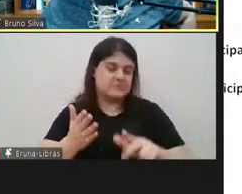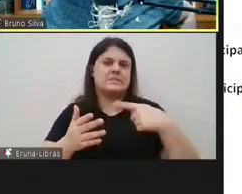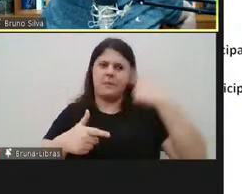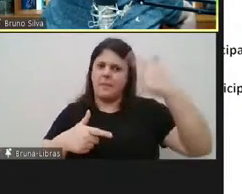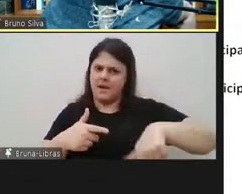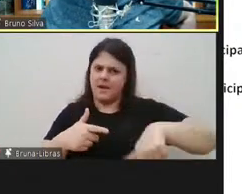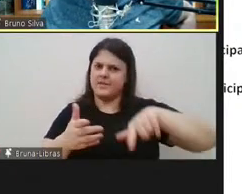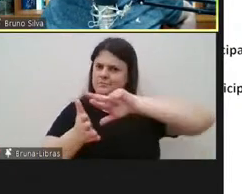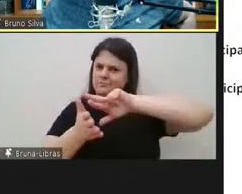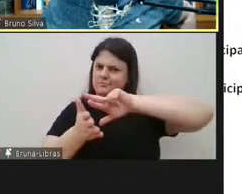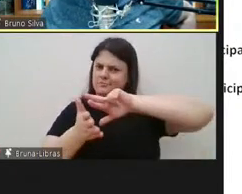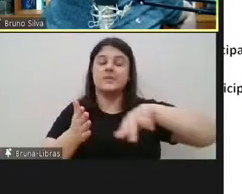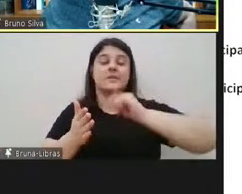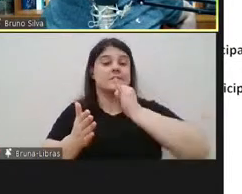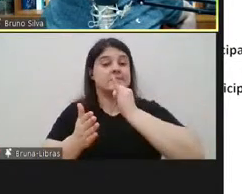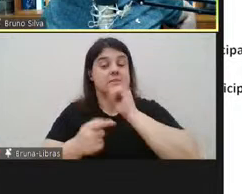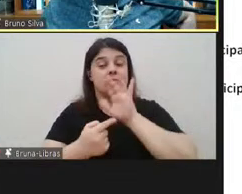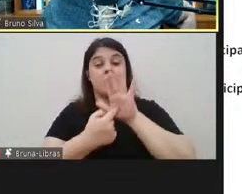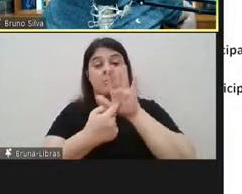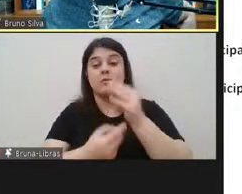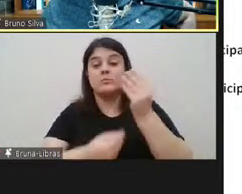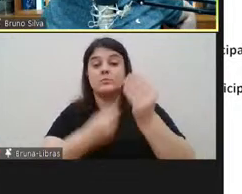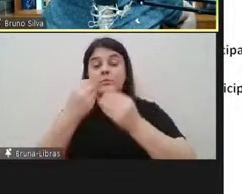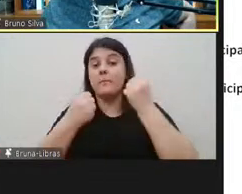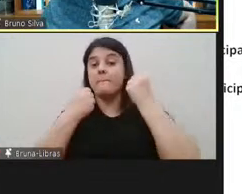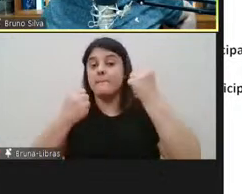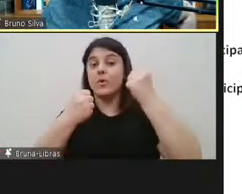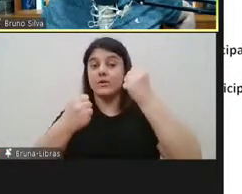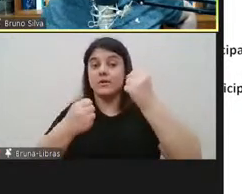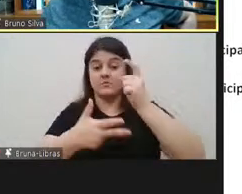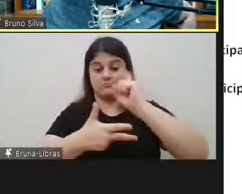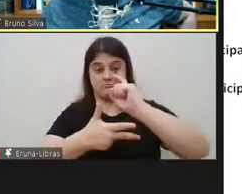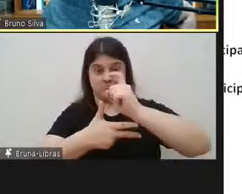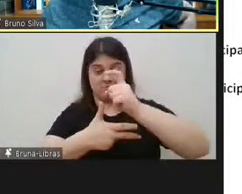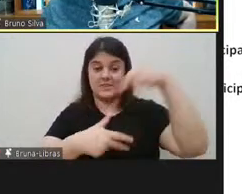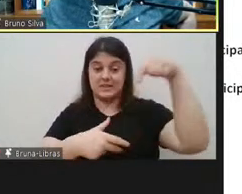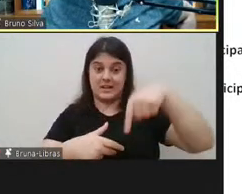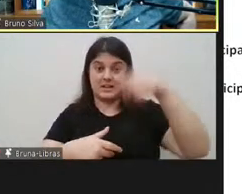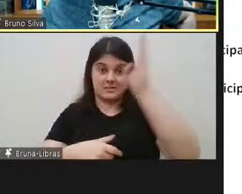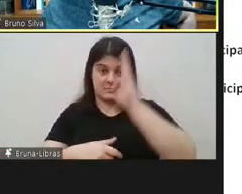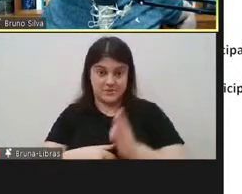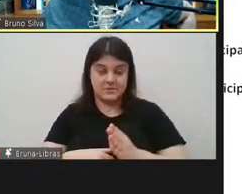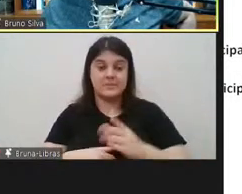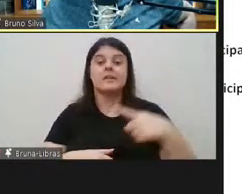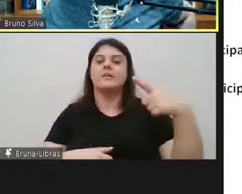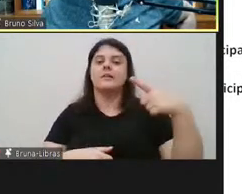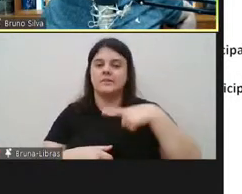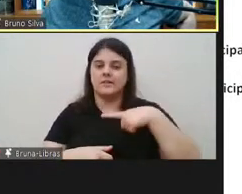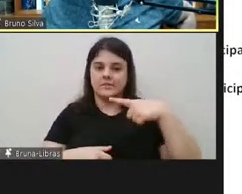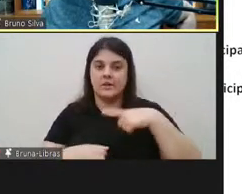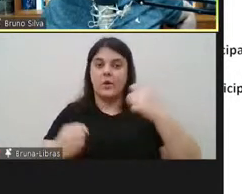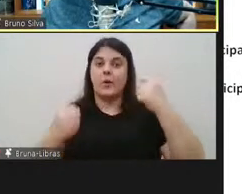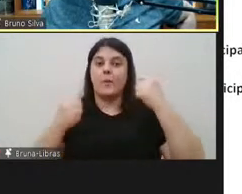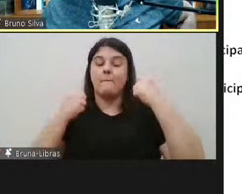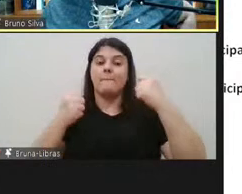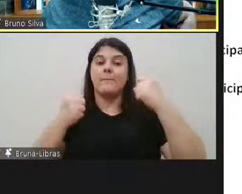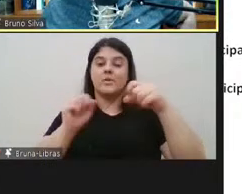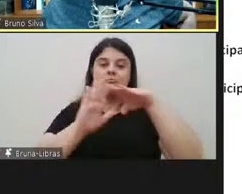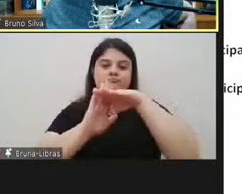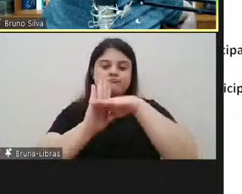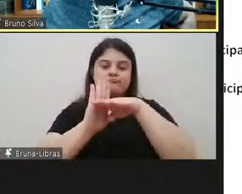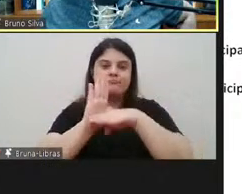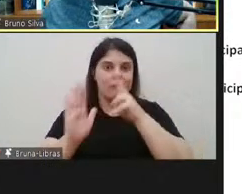exemplos que mostram por exemplo que esse Poder Executivo né no caso brasileiro ele tem um poder de